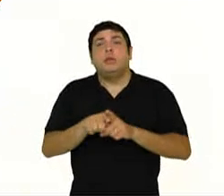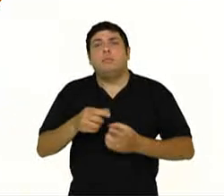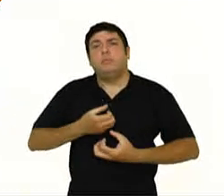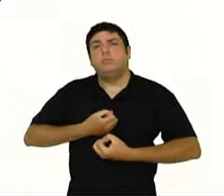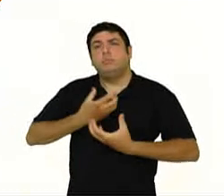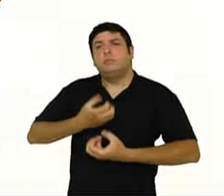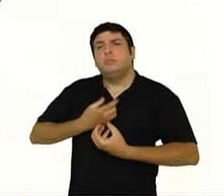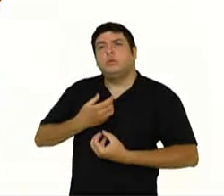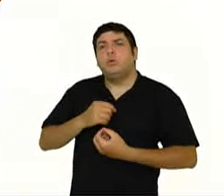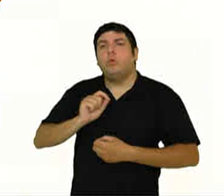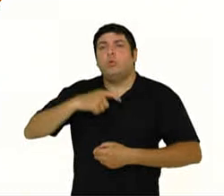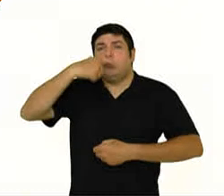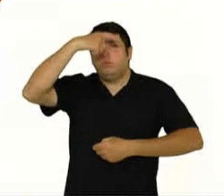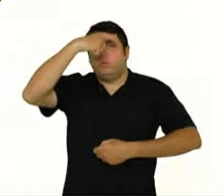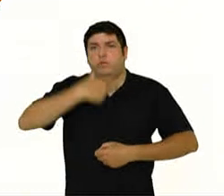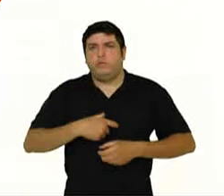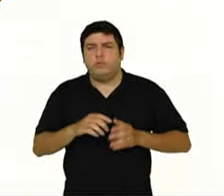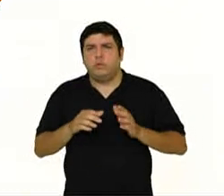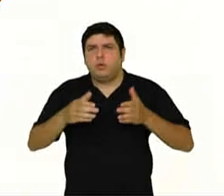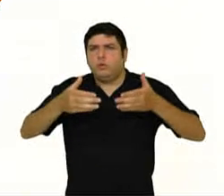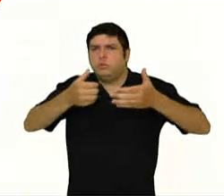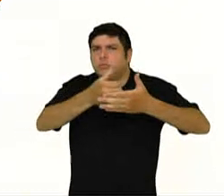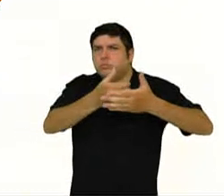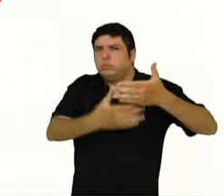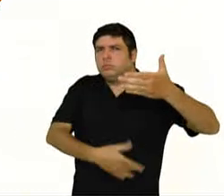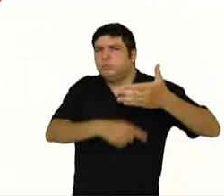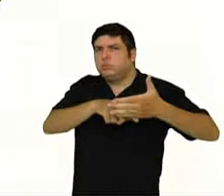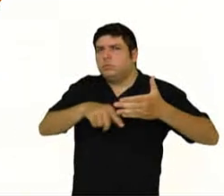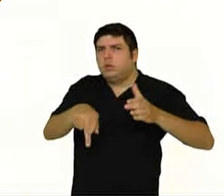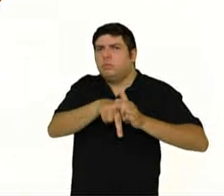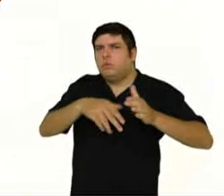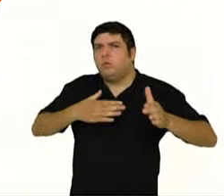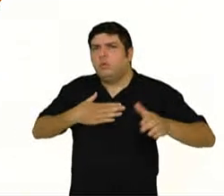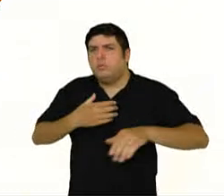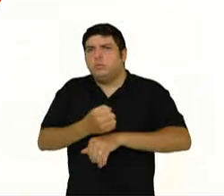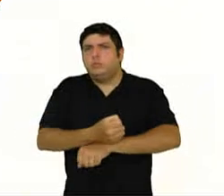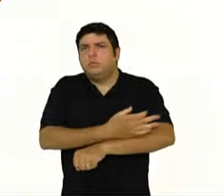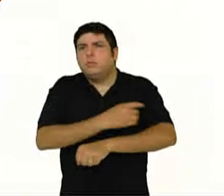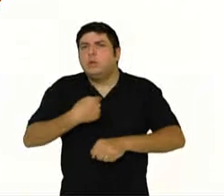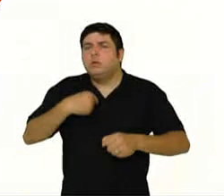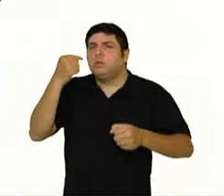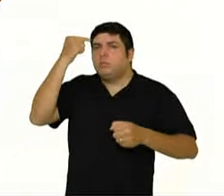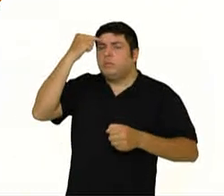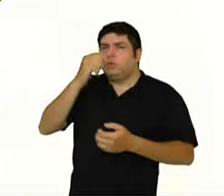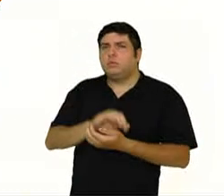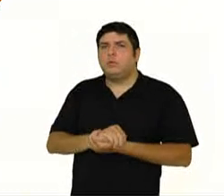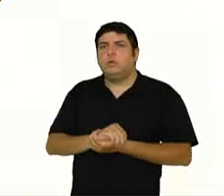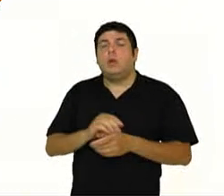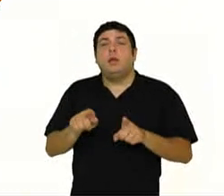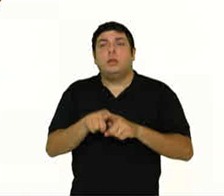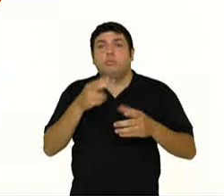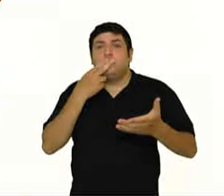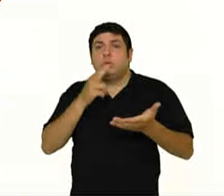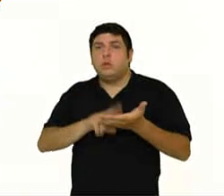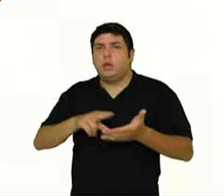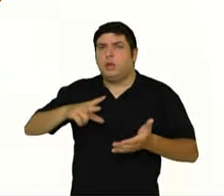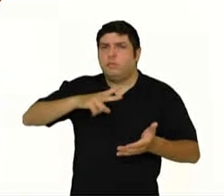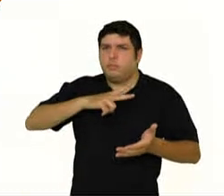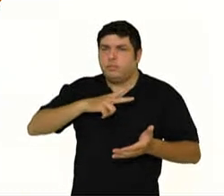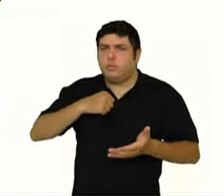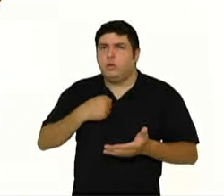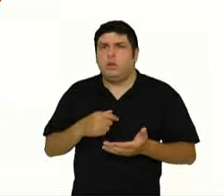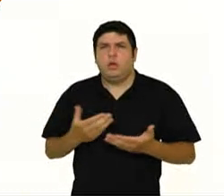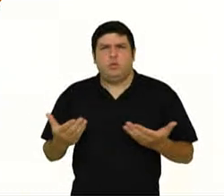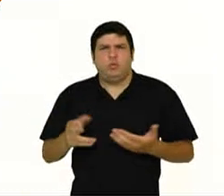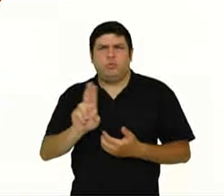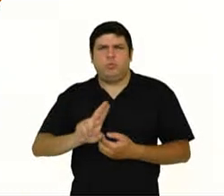eu, né? Algum poema que está falando de mim, o que eu estou sentindo, o que eu estou pensando. Nas cartas pessoais, né? Pouco usado